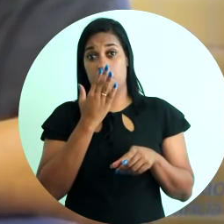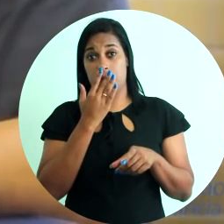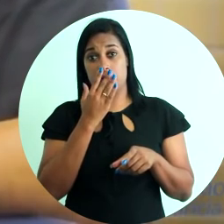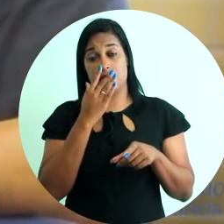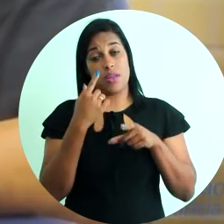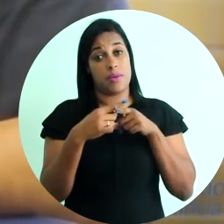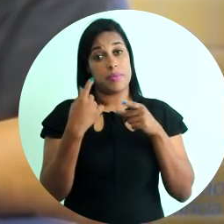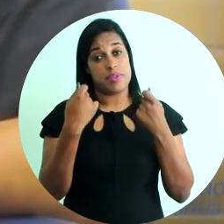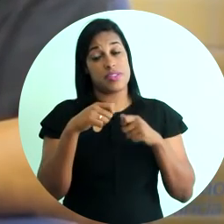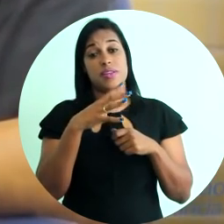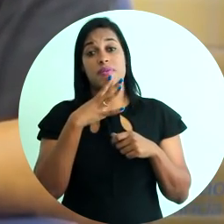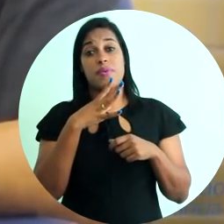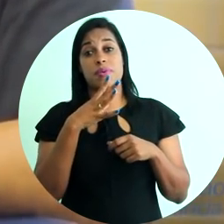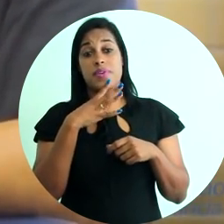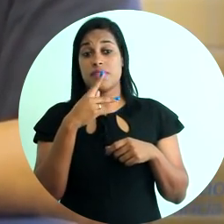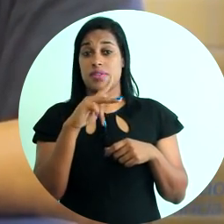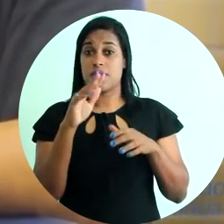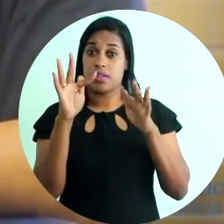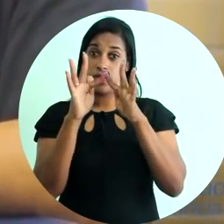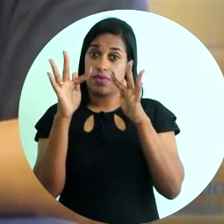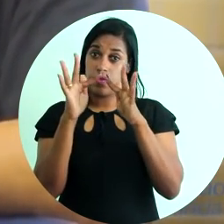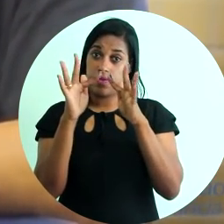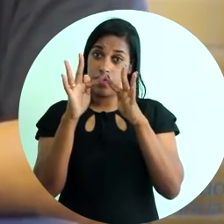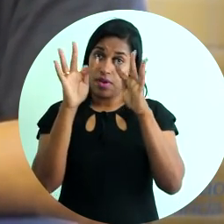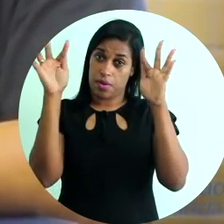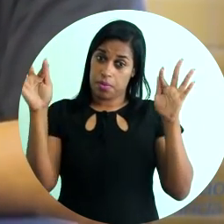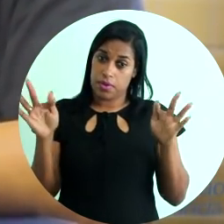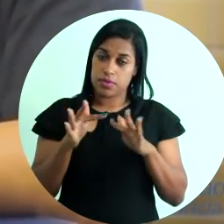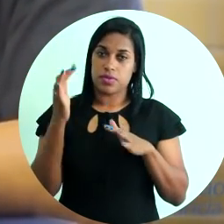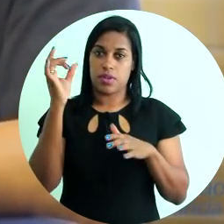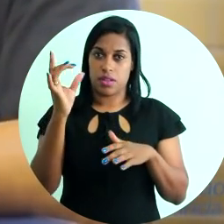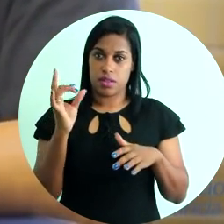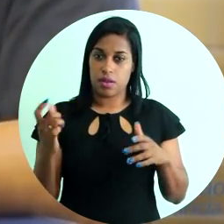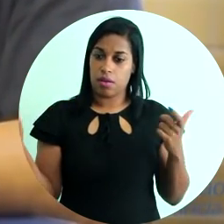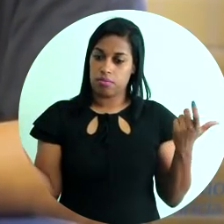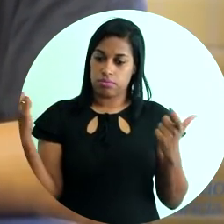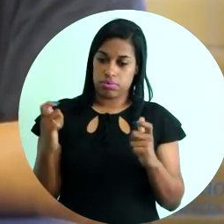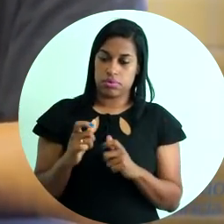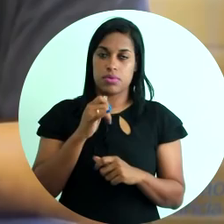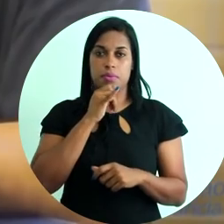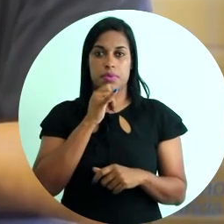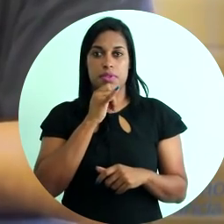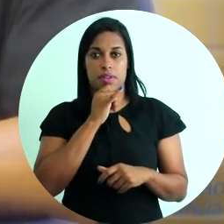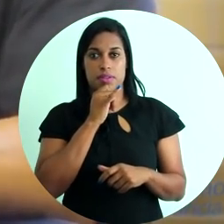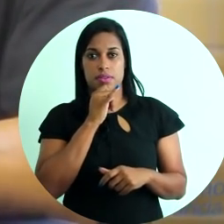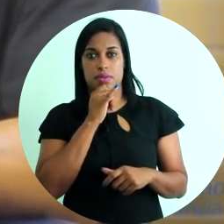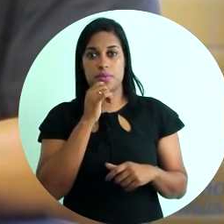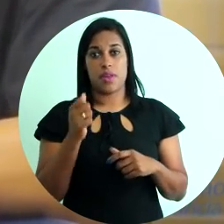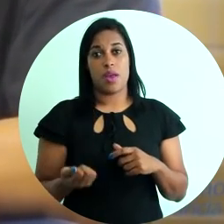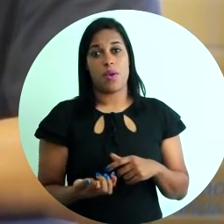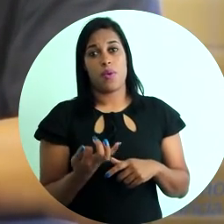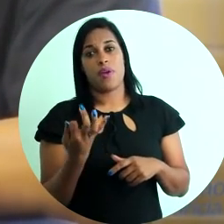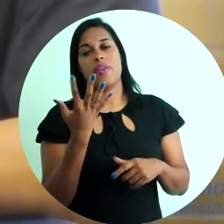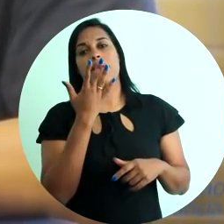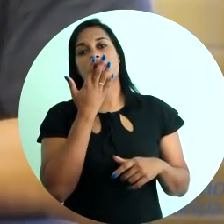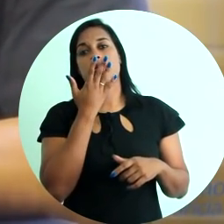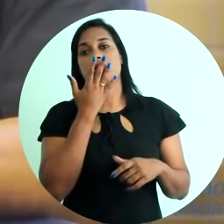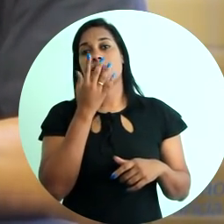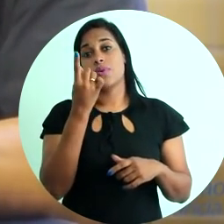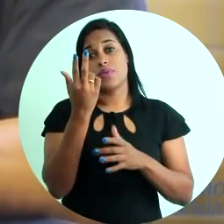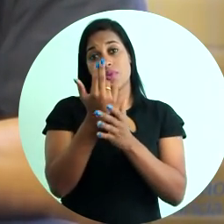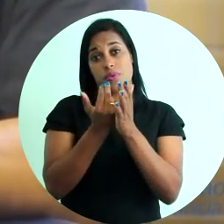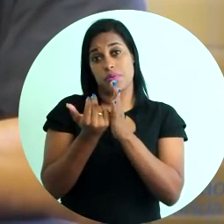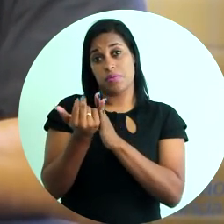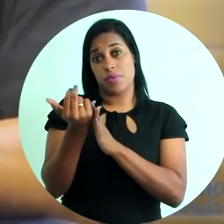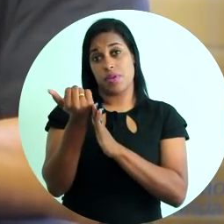por isso que você precisa conhecer esses formatos. Em algumas situações você vai ter que reduzir, por exemplo, a quantidade de cores de uma